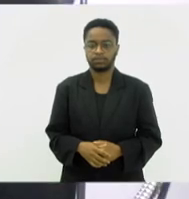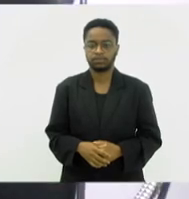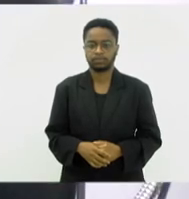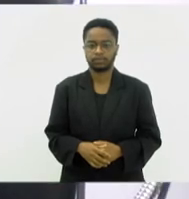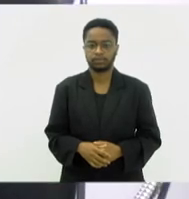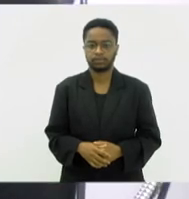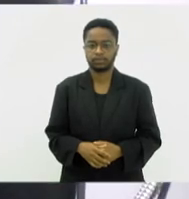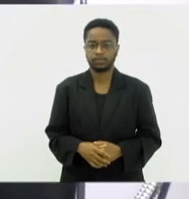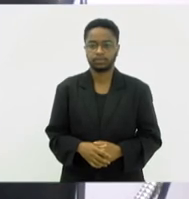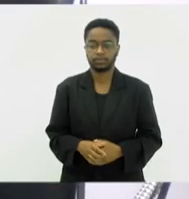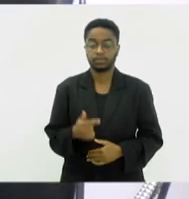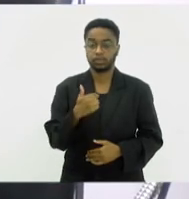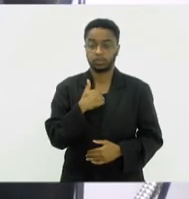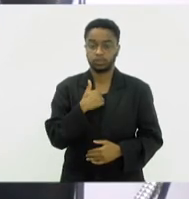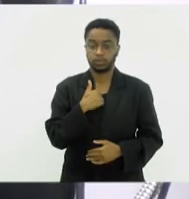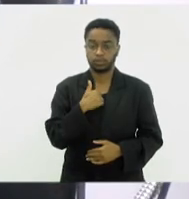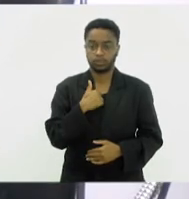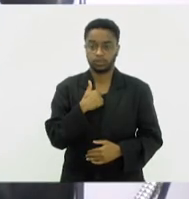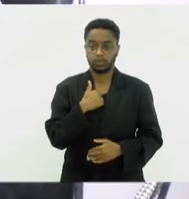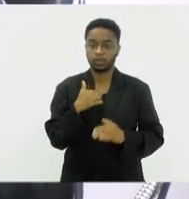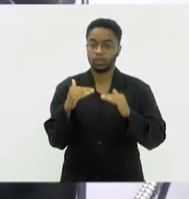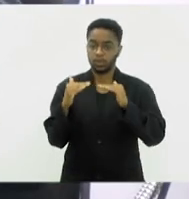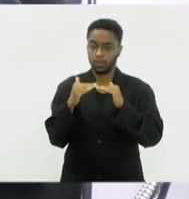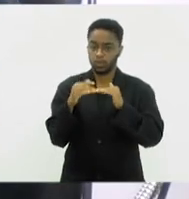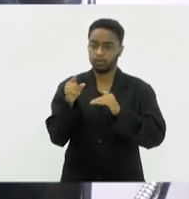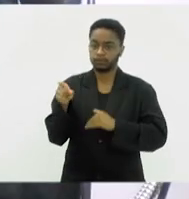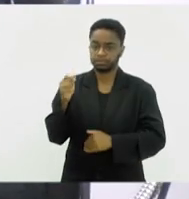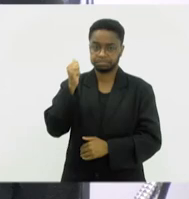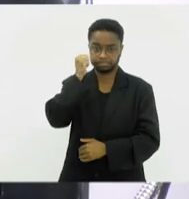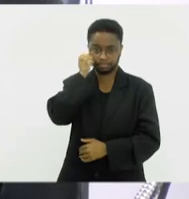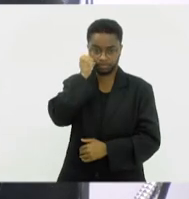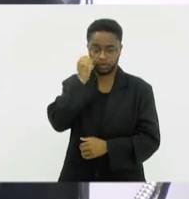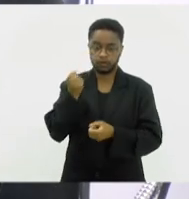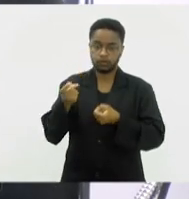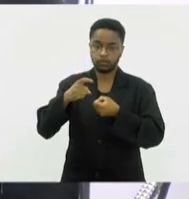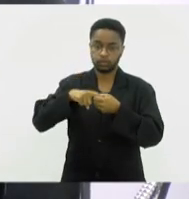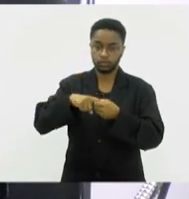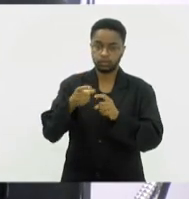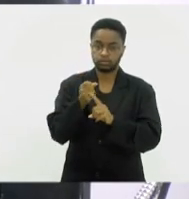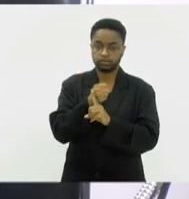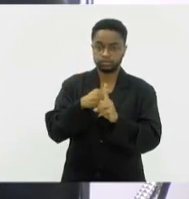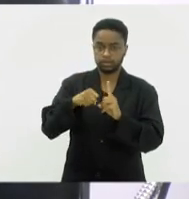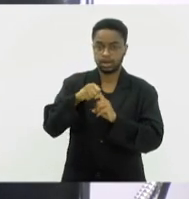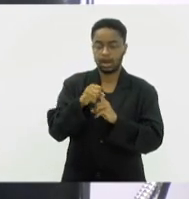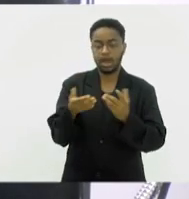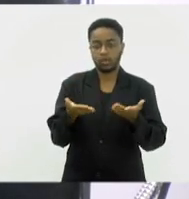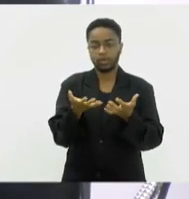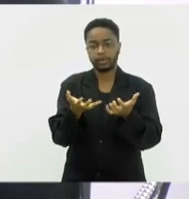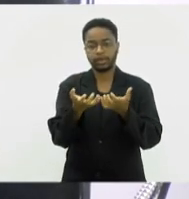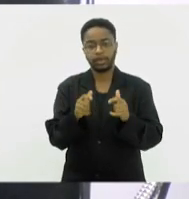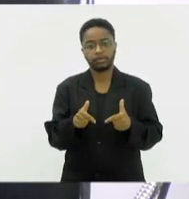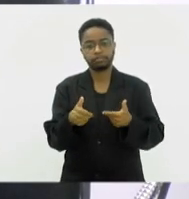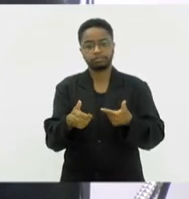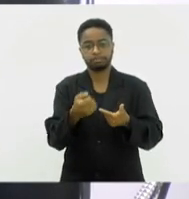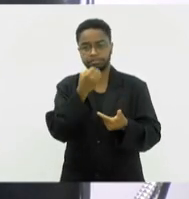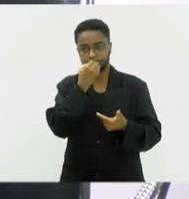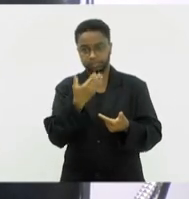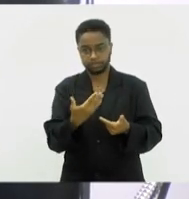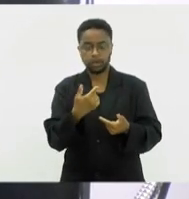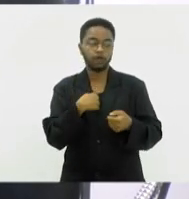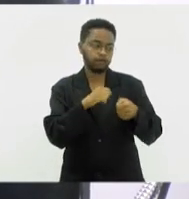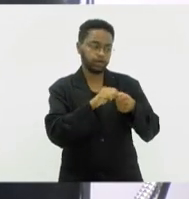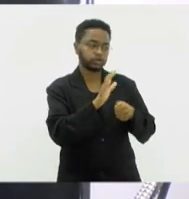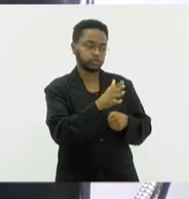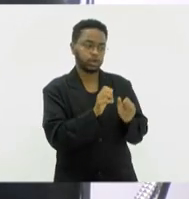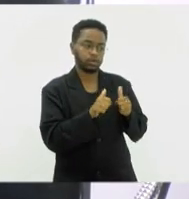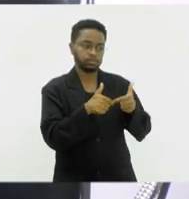Eu concordo que você se arrependeu, que ressocializou, hoje quer fazer o bem. Hoje eu faço bem.